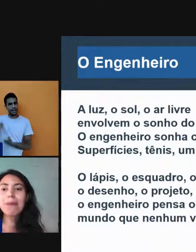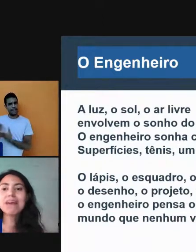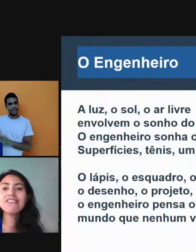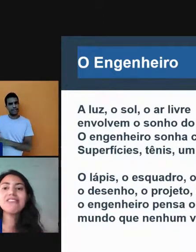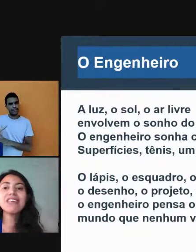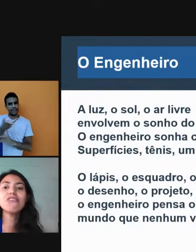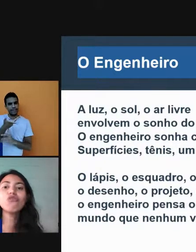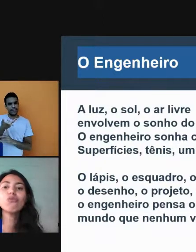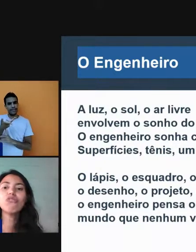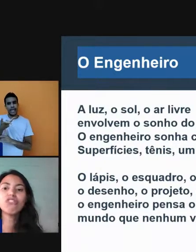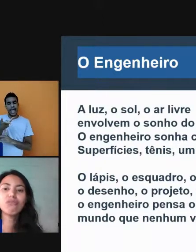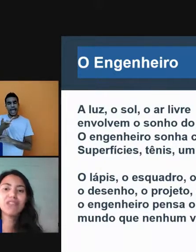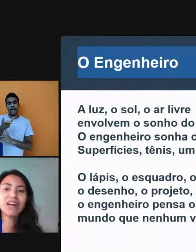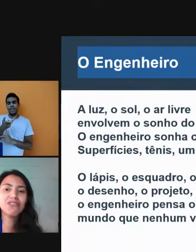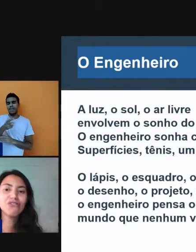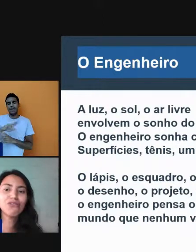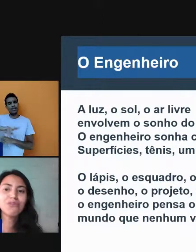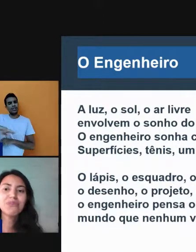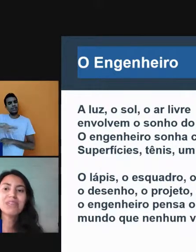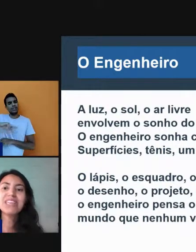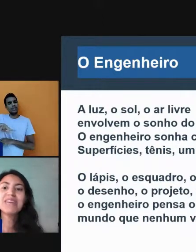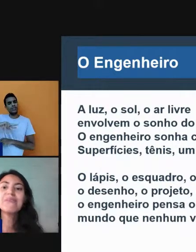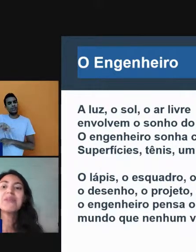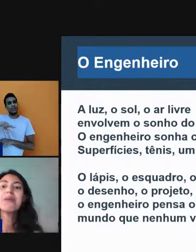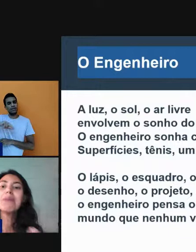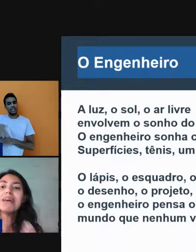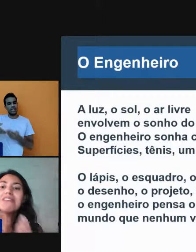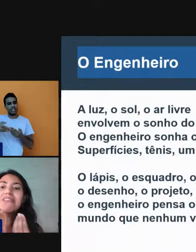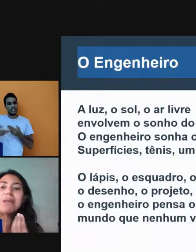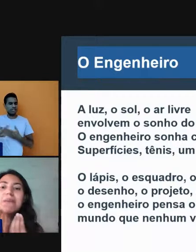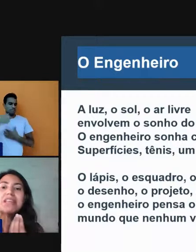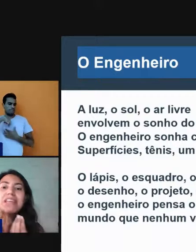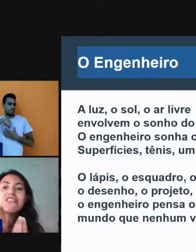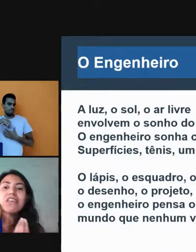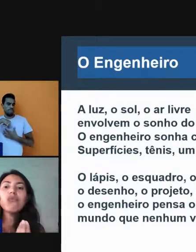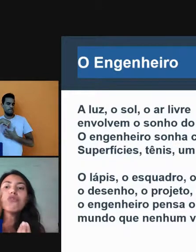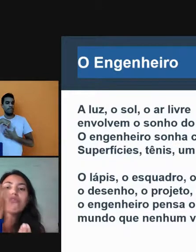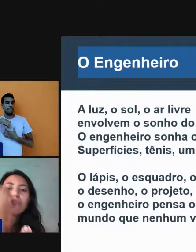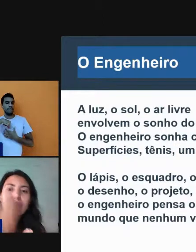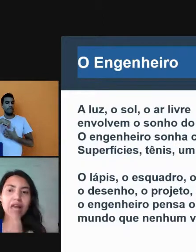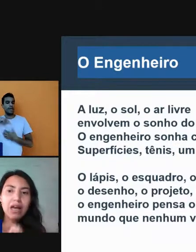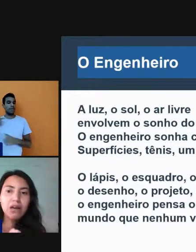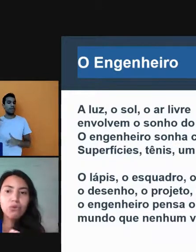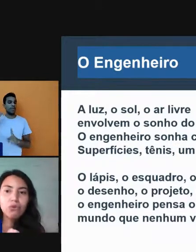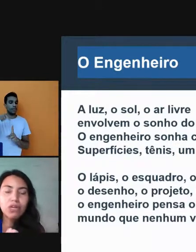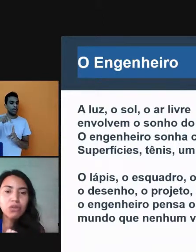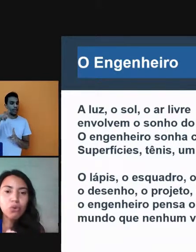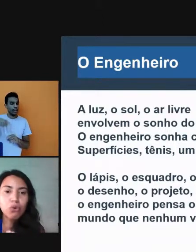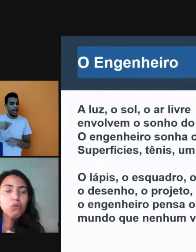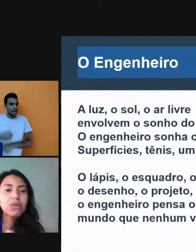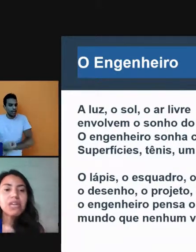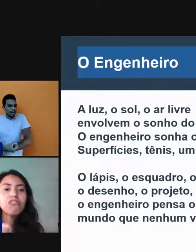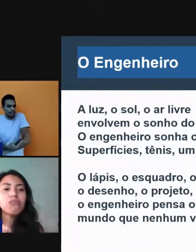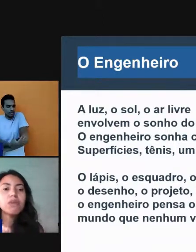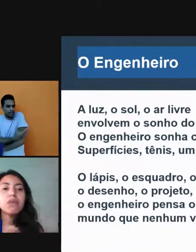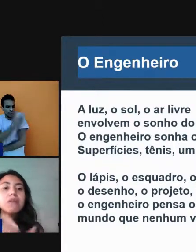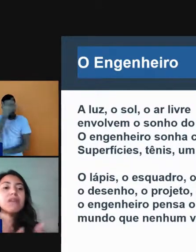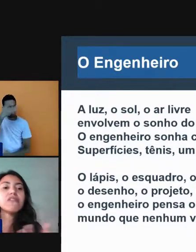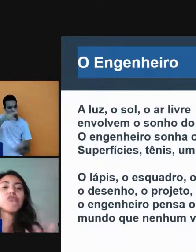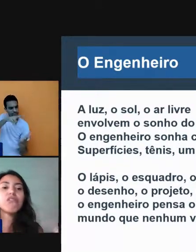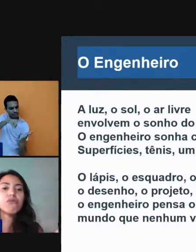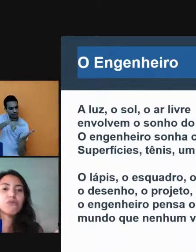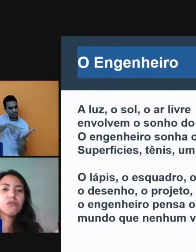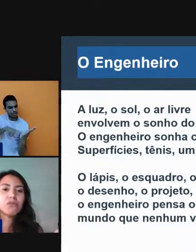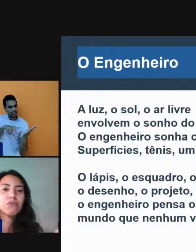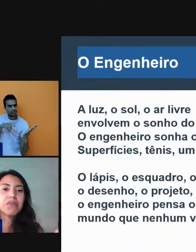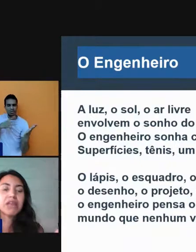a partir de subjetividades, né? Mas pretende emocionar o leitor como quem admira a beleza